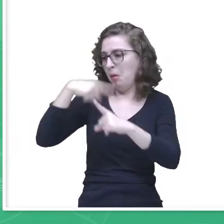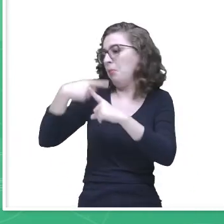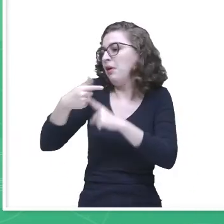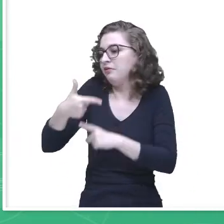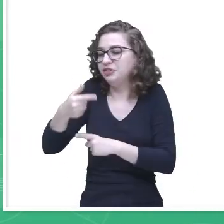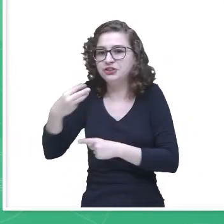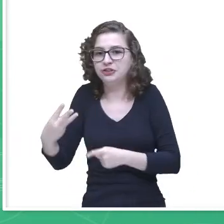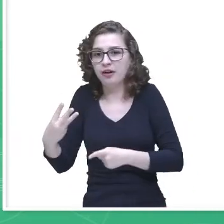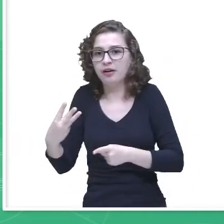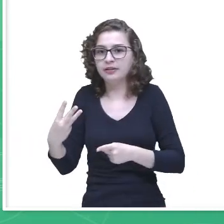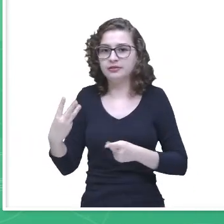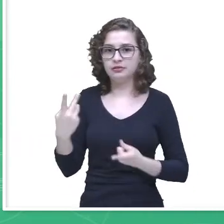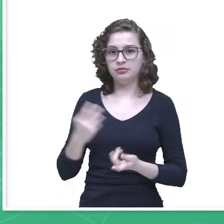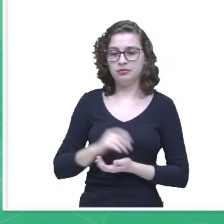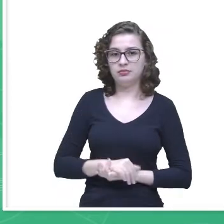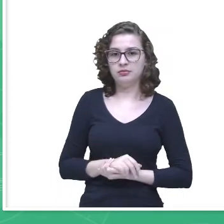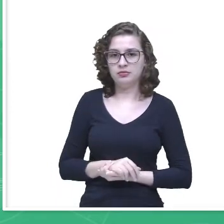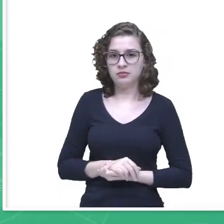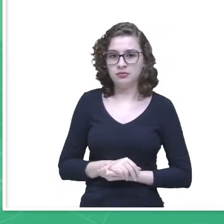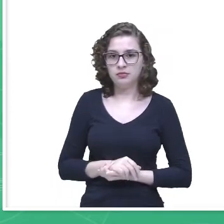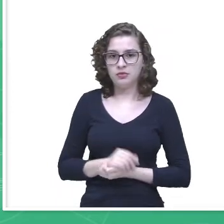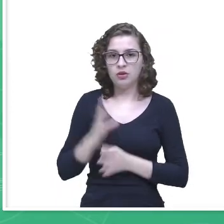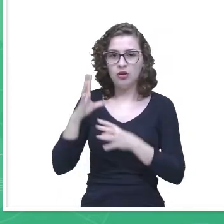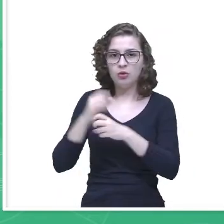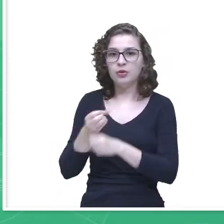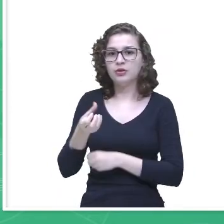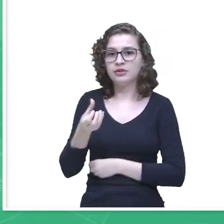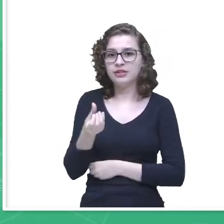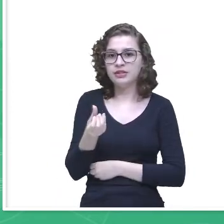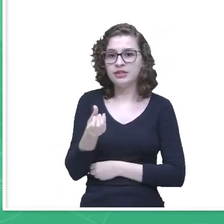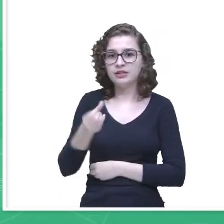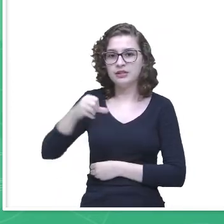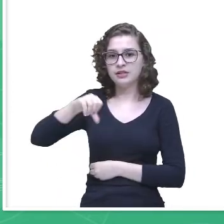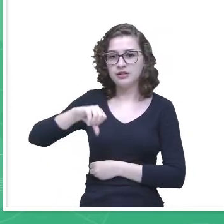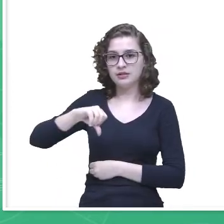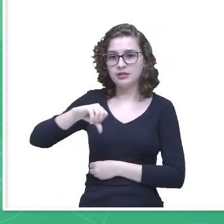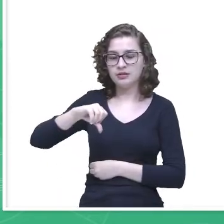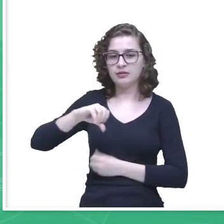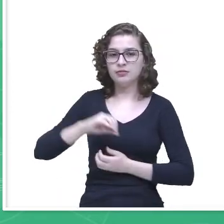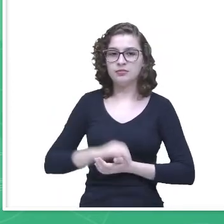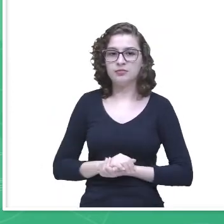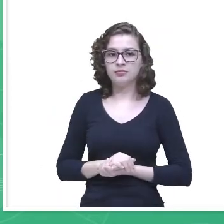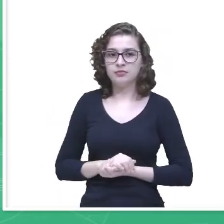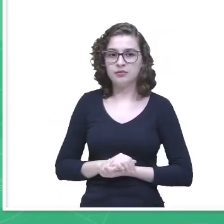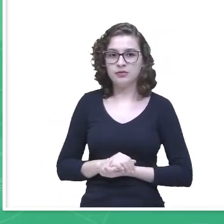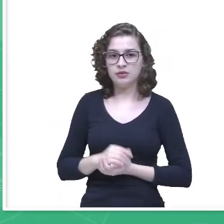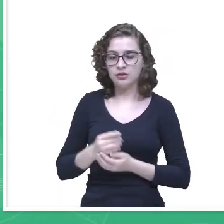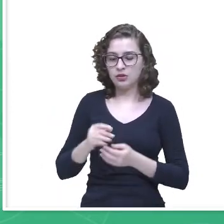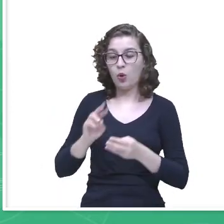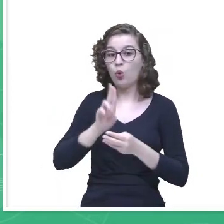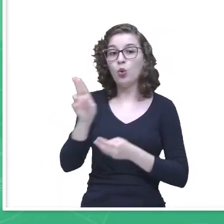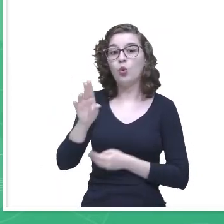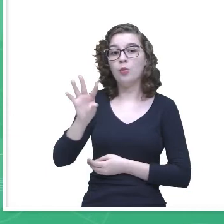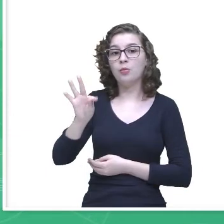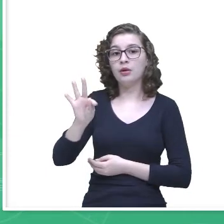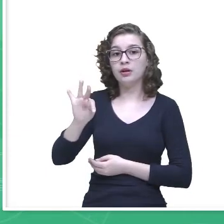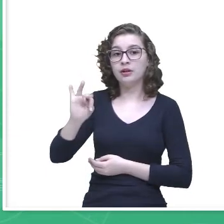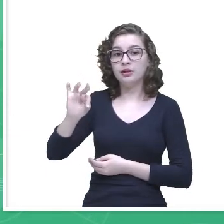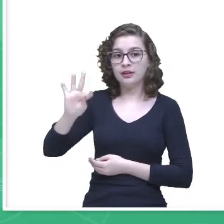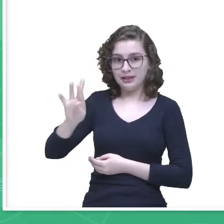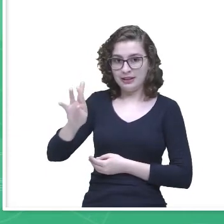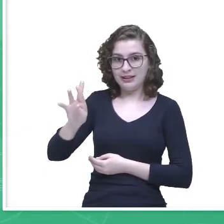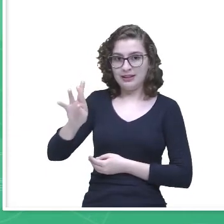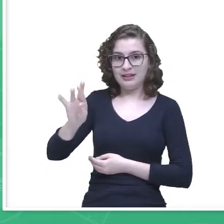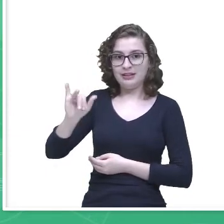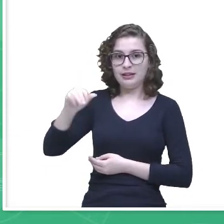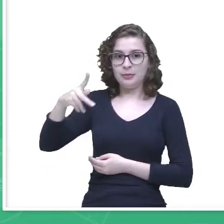conjunto de cromossomos aí, fica quanto? 69. Então eu tenho triploidia. Ou eu posso